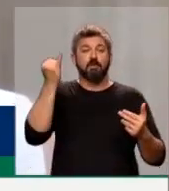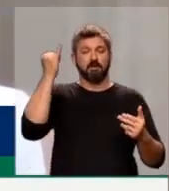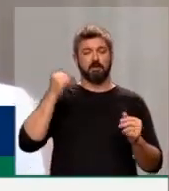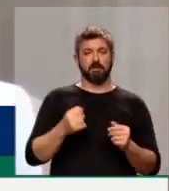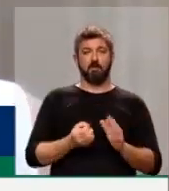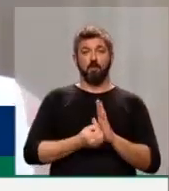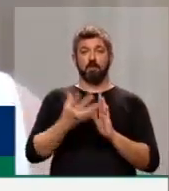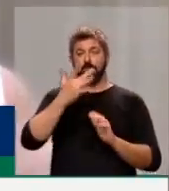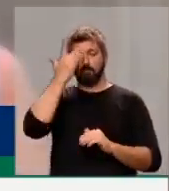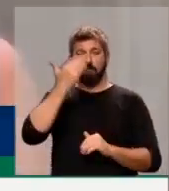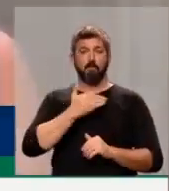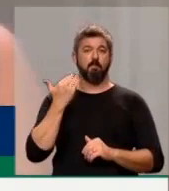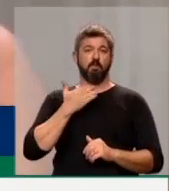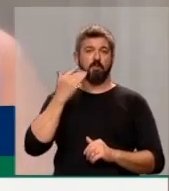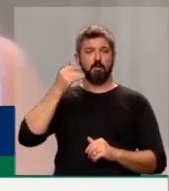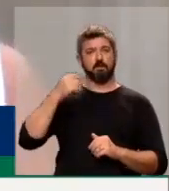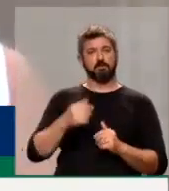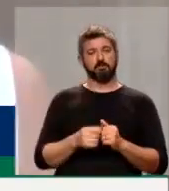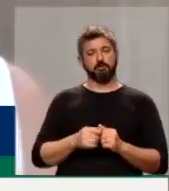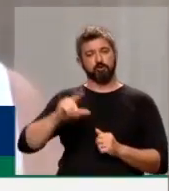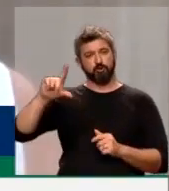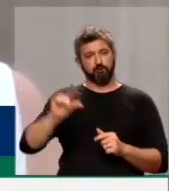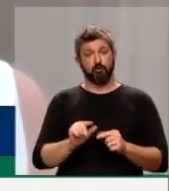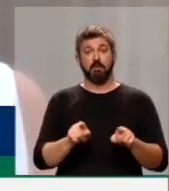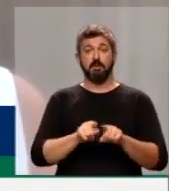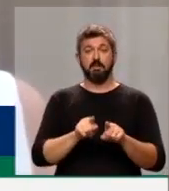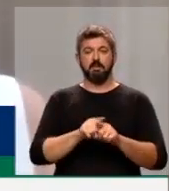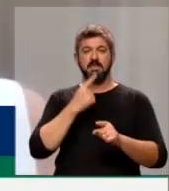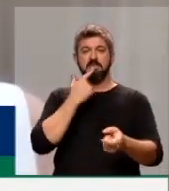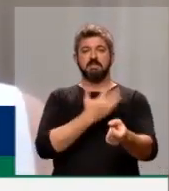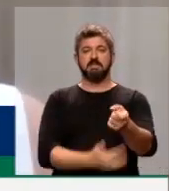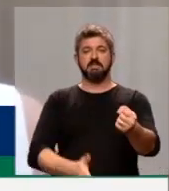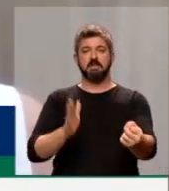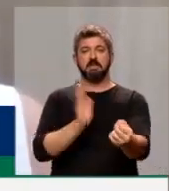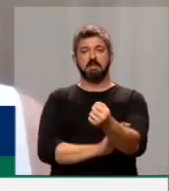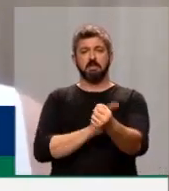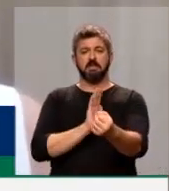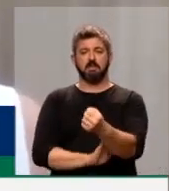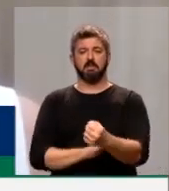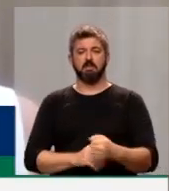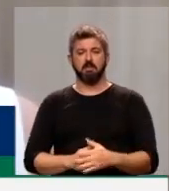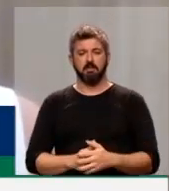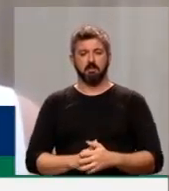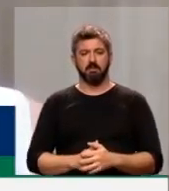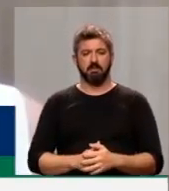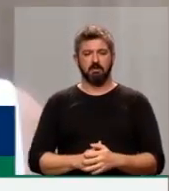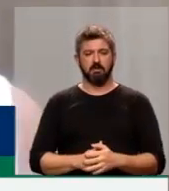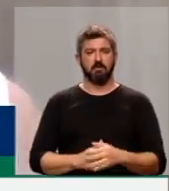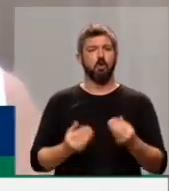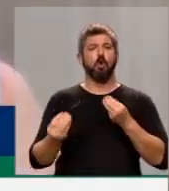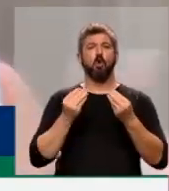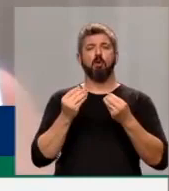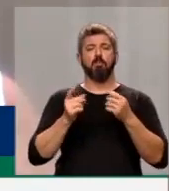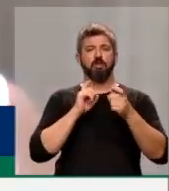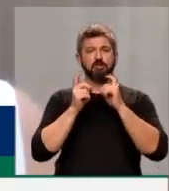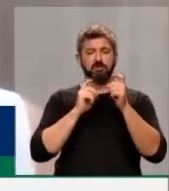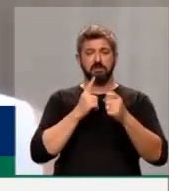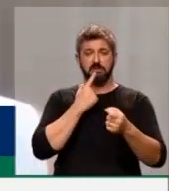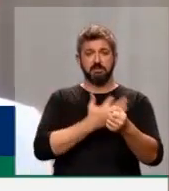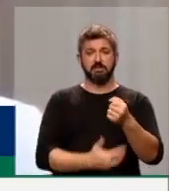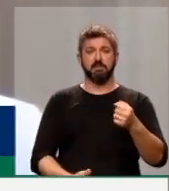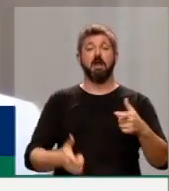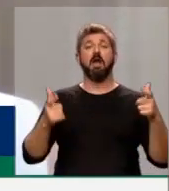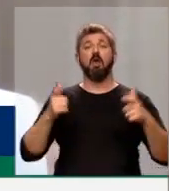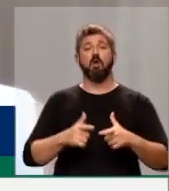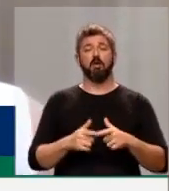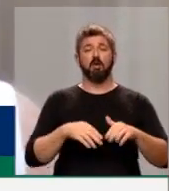reduzir a mortalidade, a outra é a questão do sangue. Ninguém sabe como é gestado sangue nesse país. Onde estão os